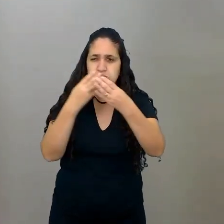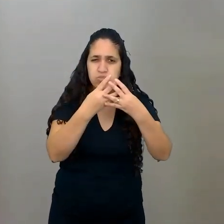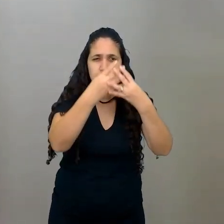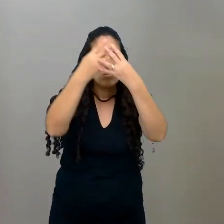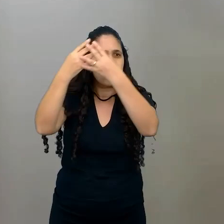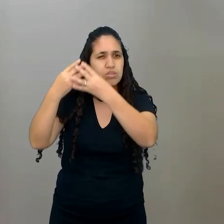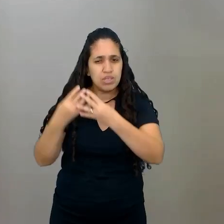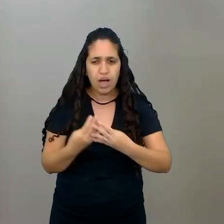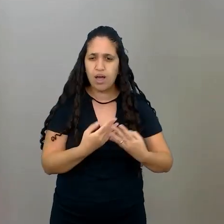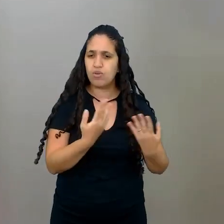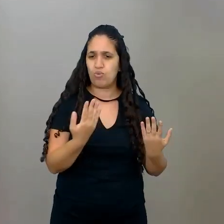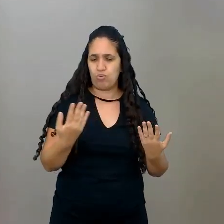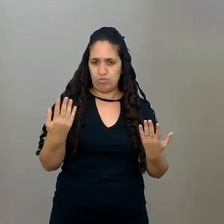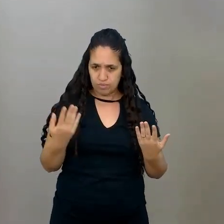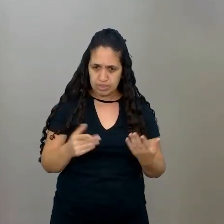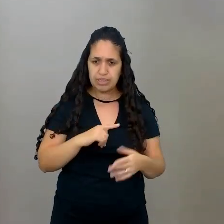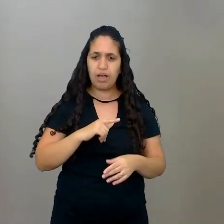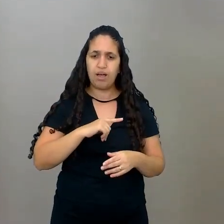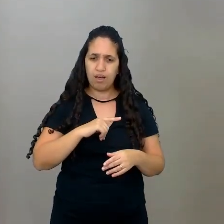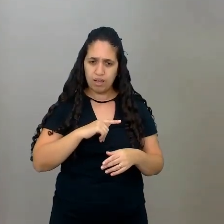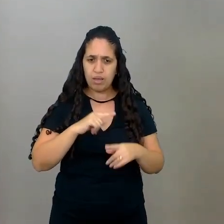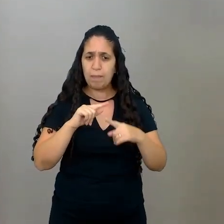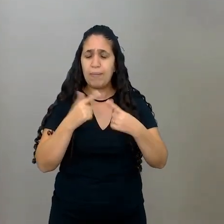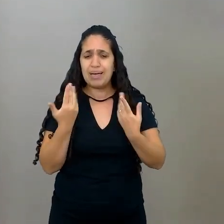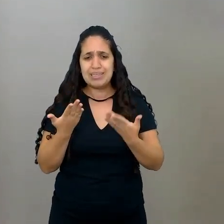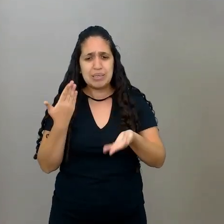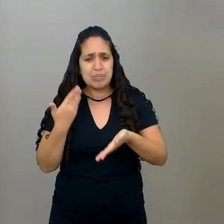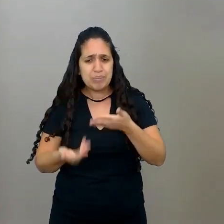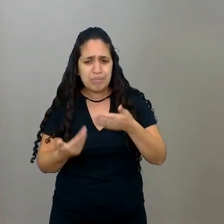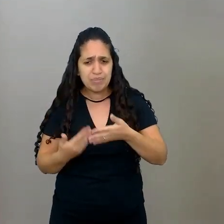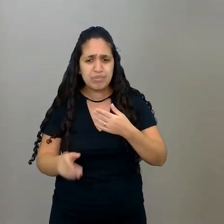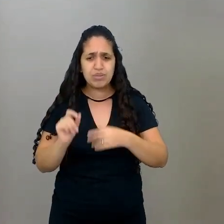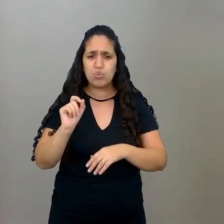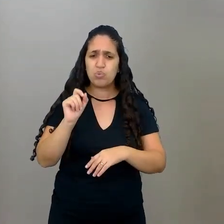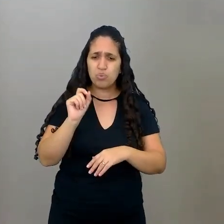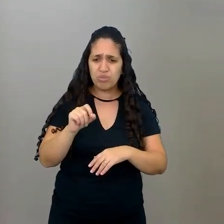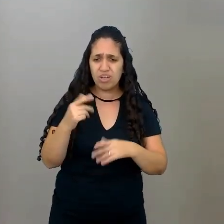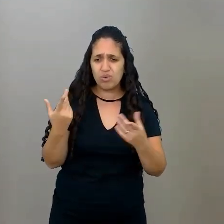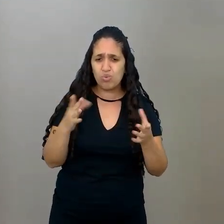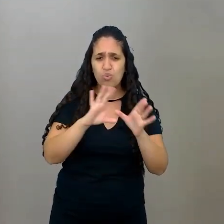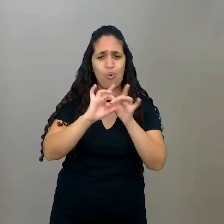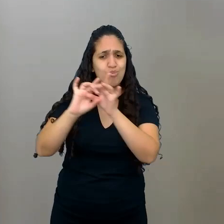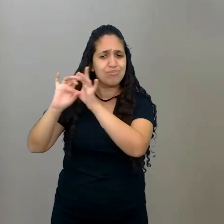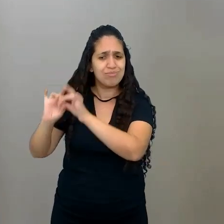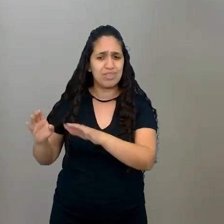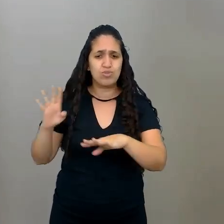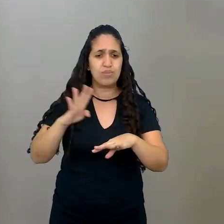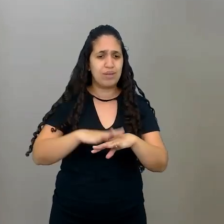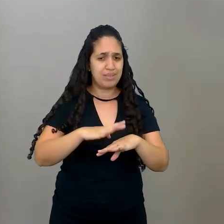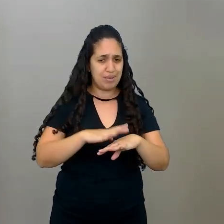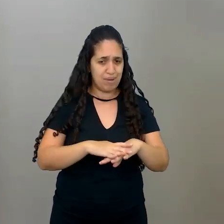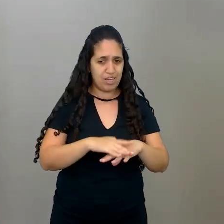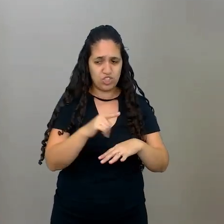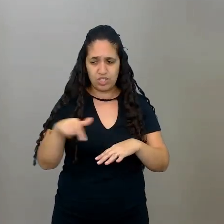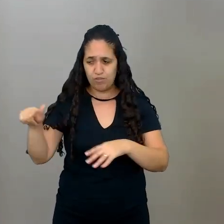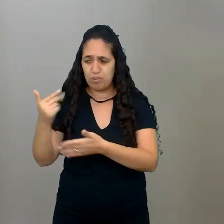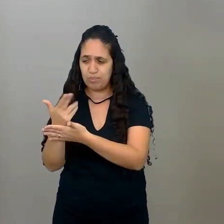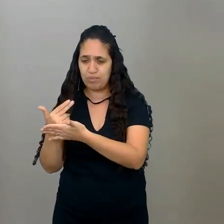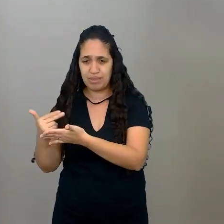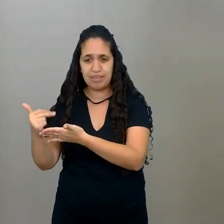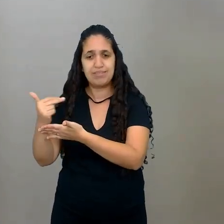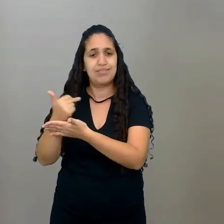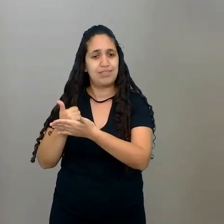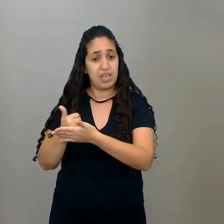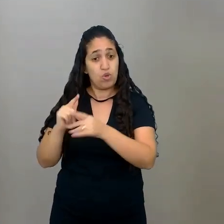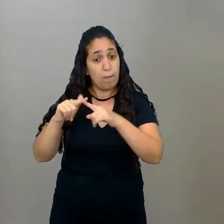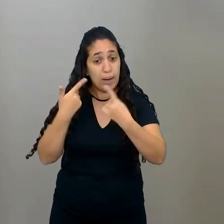muito essa história de mosaico, e o mosaico ele perdeu um pouquinho para nós desse contexto da matemática, que foi o desenho, e na verdade, quando nós trabalhamos